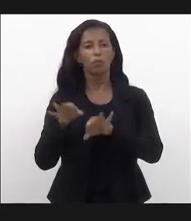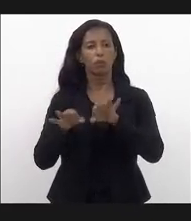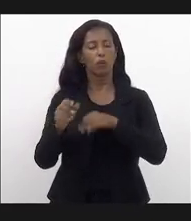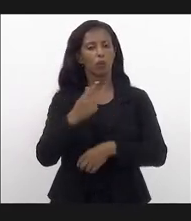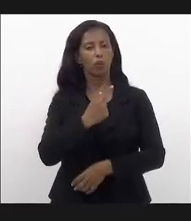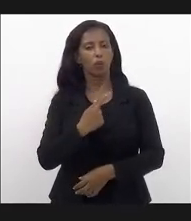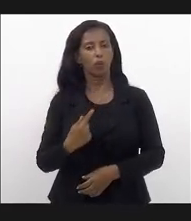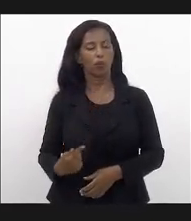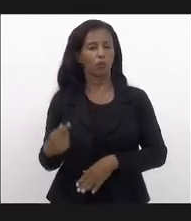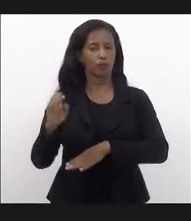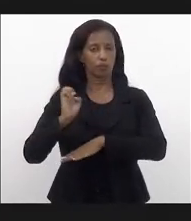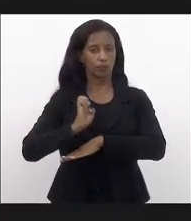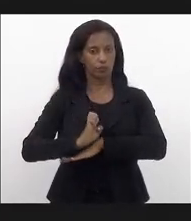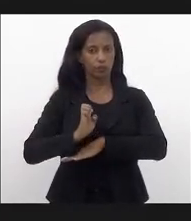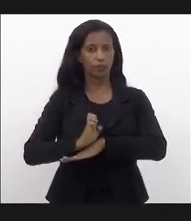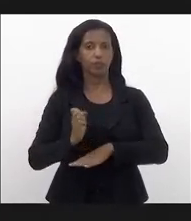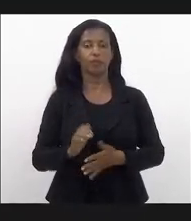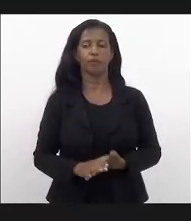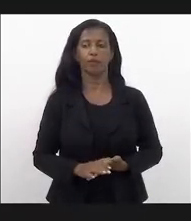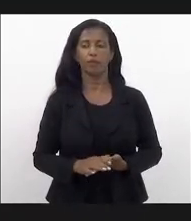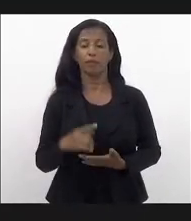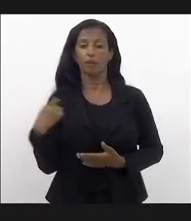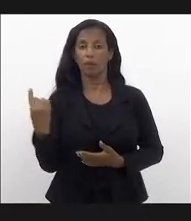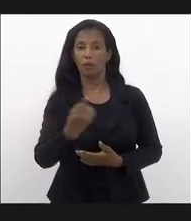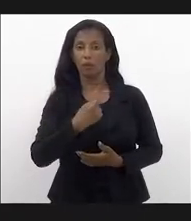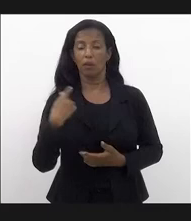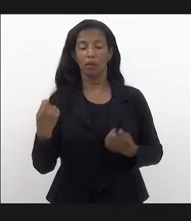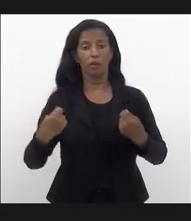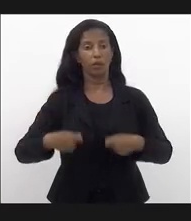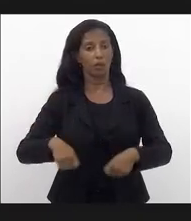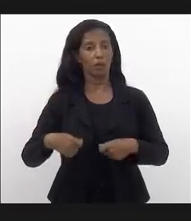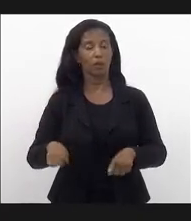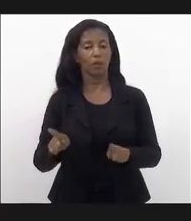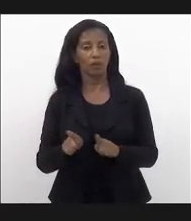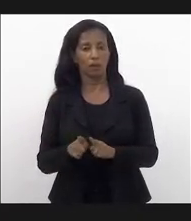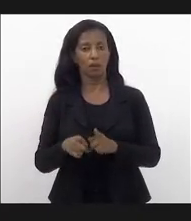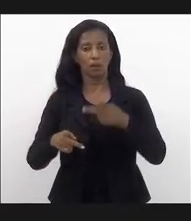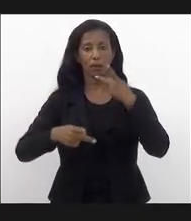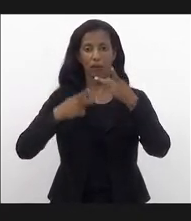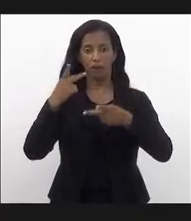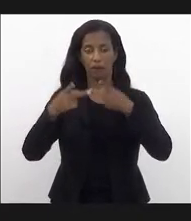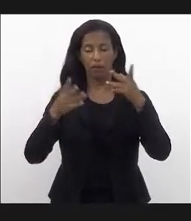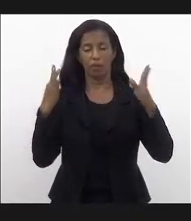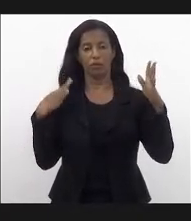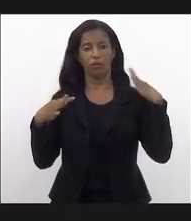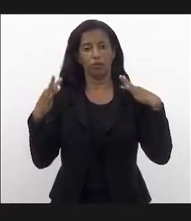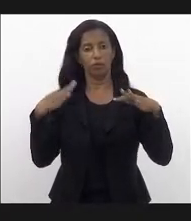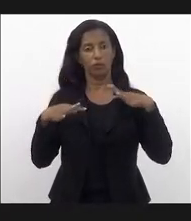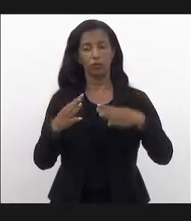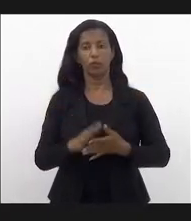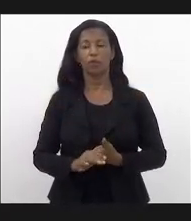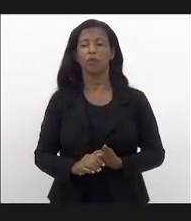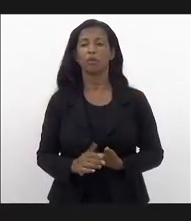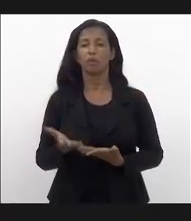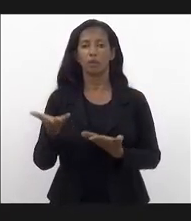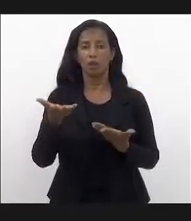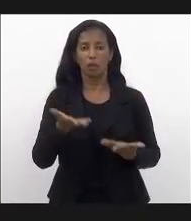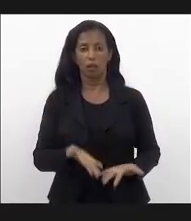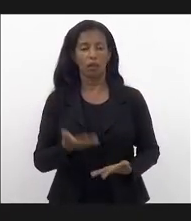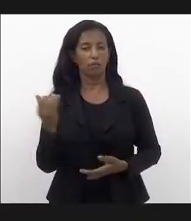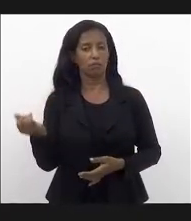governo do estado mas nós precisamos também falar de turismo que é uma